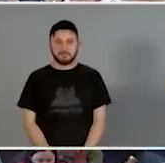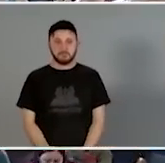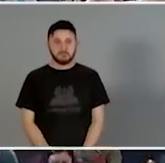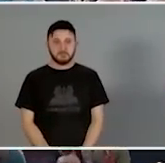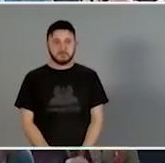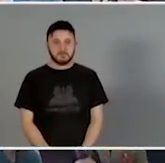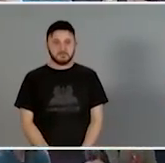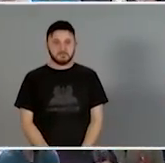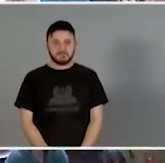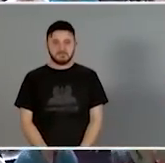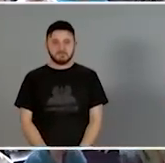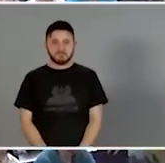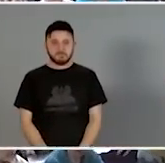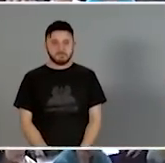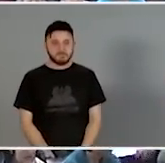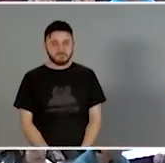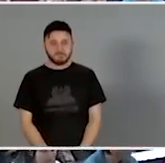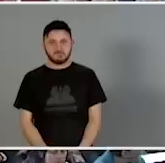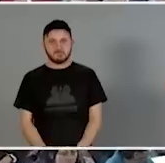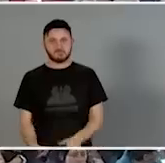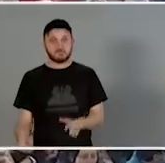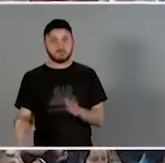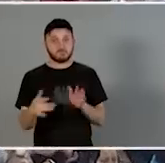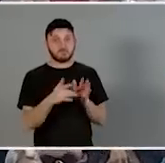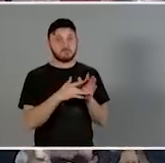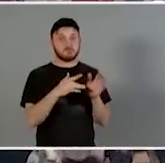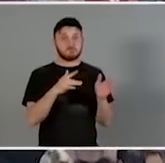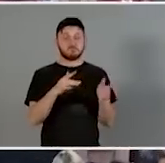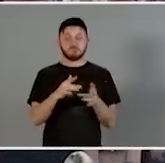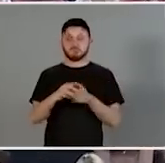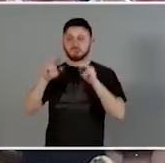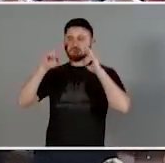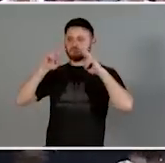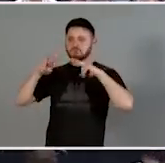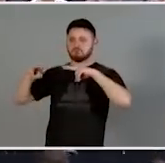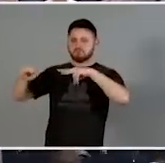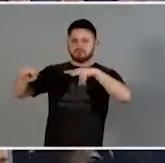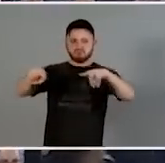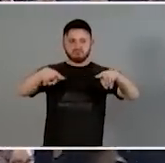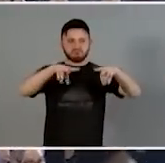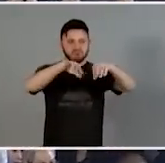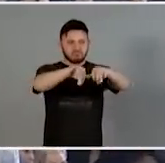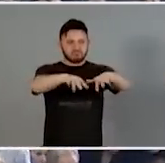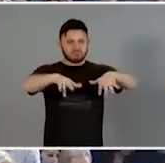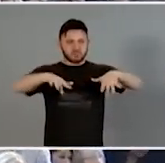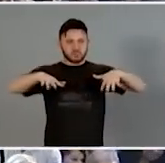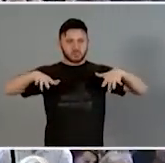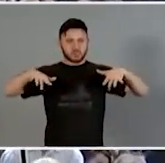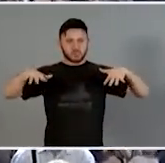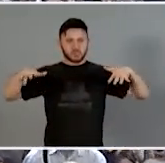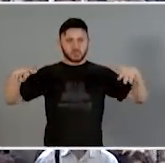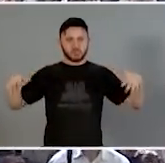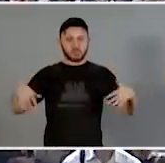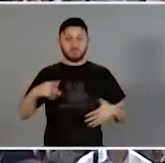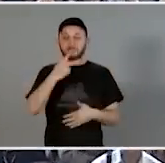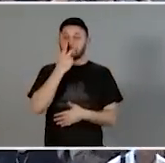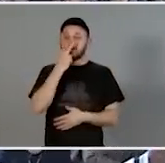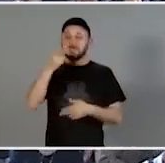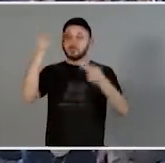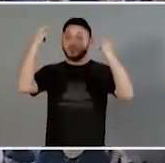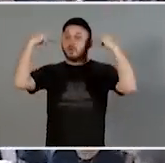como ovelha sem pastor, foi movido em